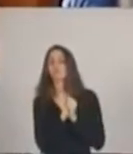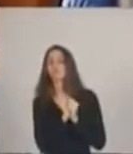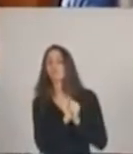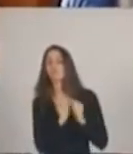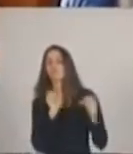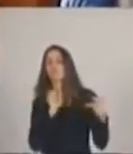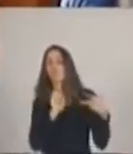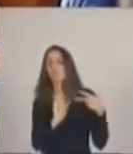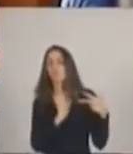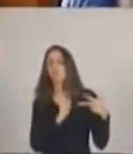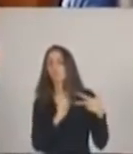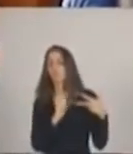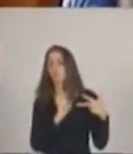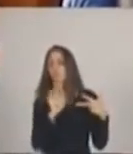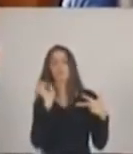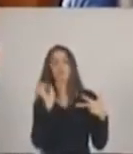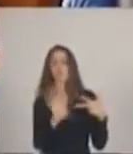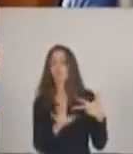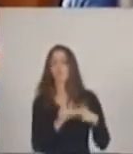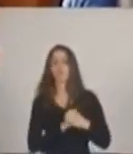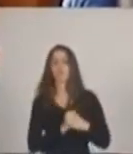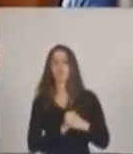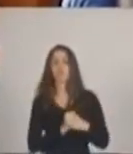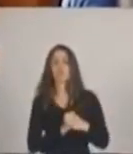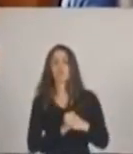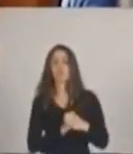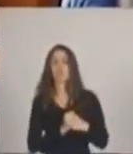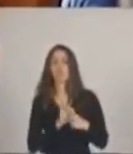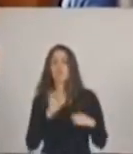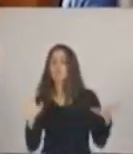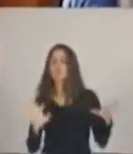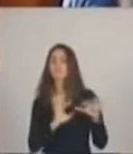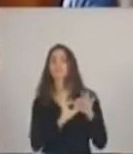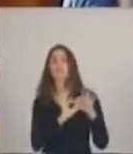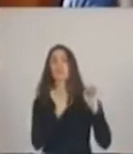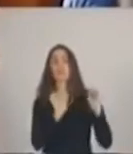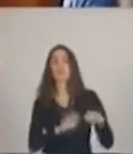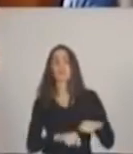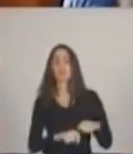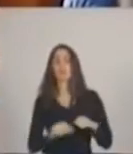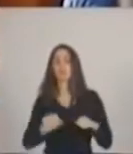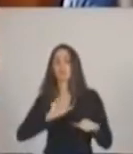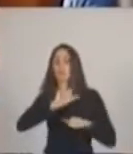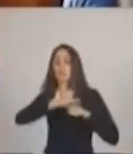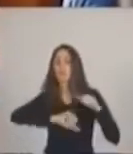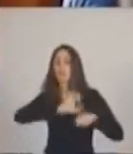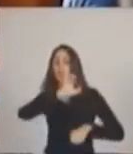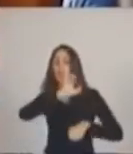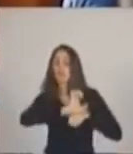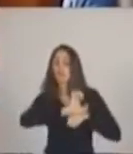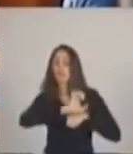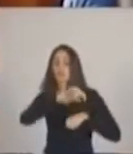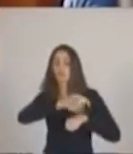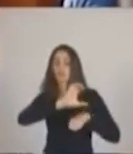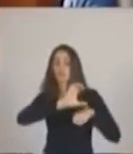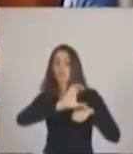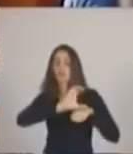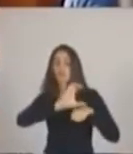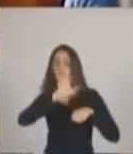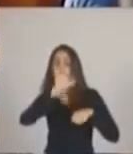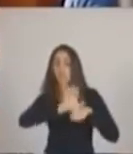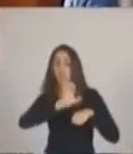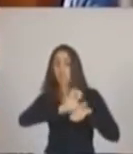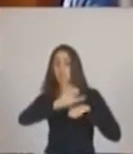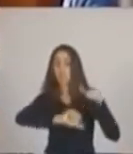Executivo Estadual, só se tivéssemos mudado a Constituição, incluindo o Poder Judiciário, talvez poderíamos.